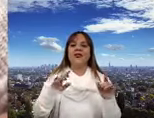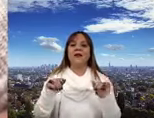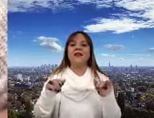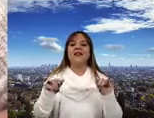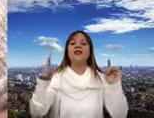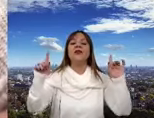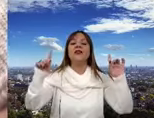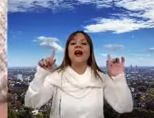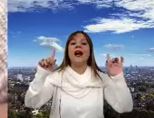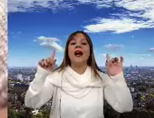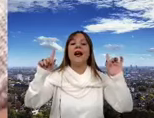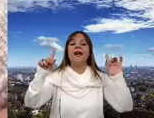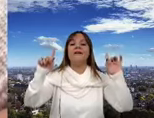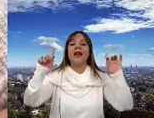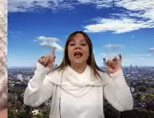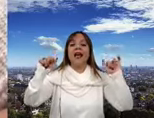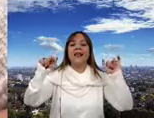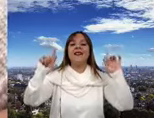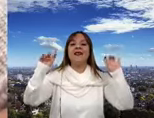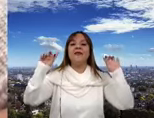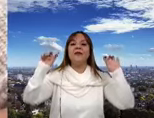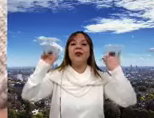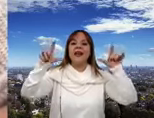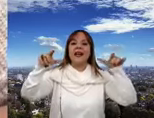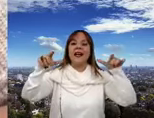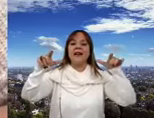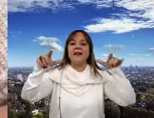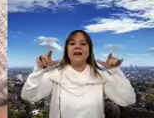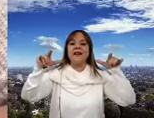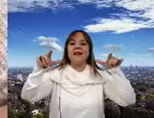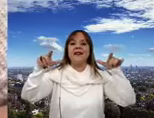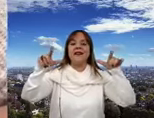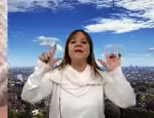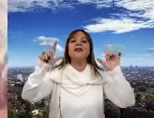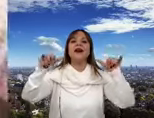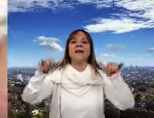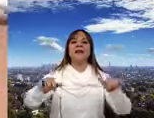Enquanto a Stephanie muda aí a câmera, você vai mudar a